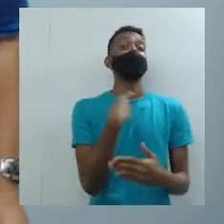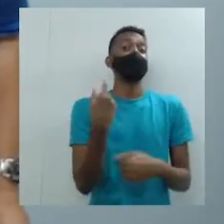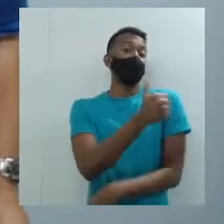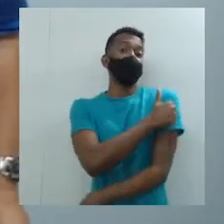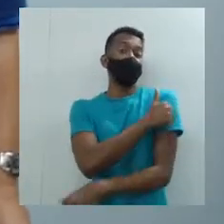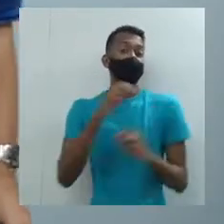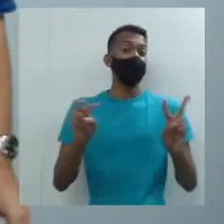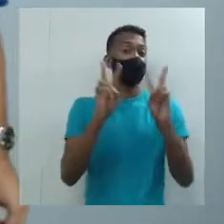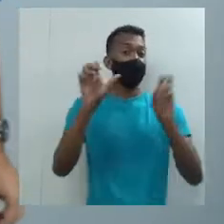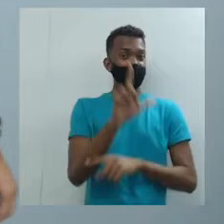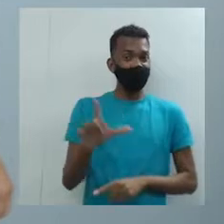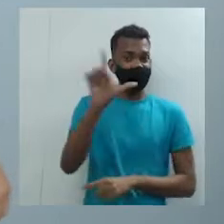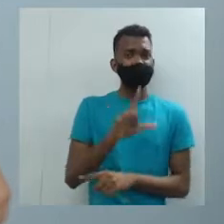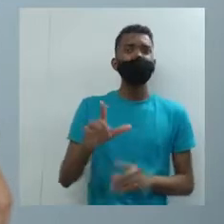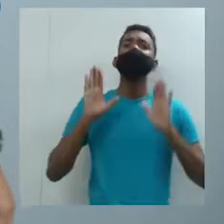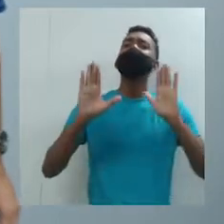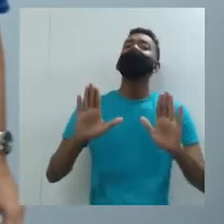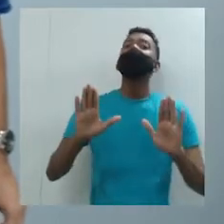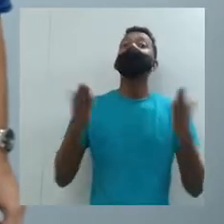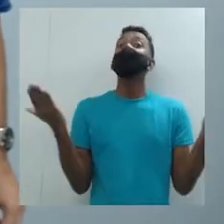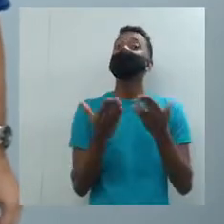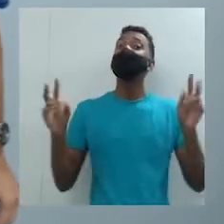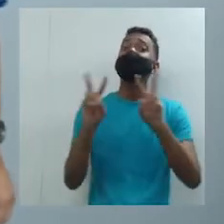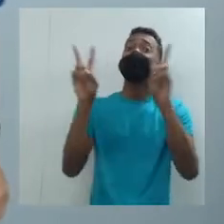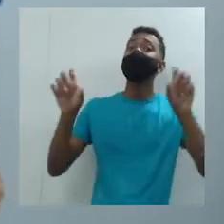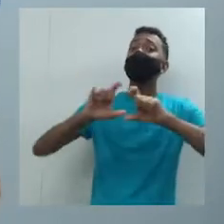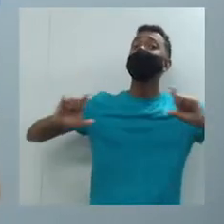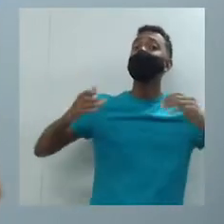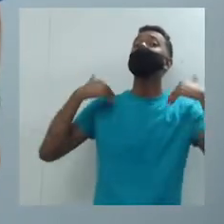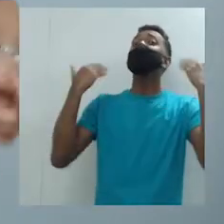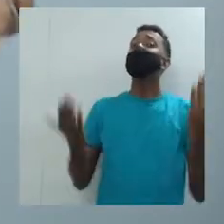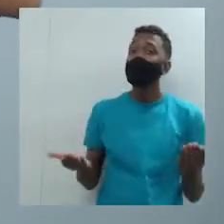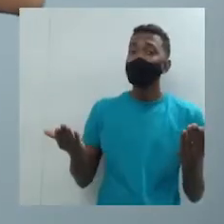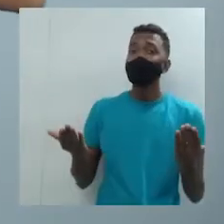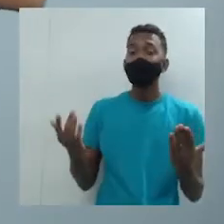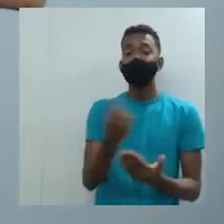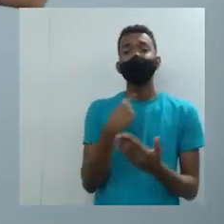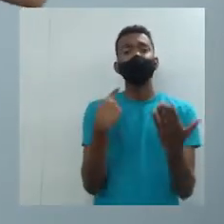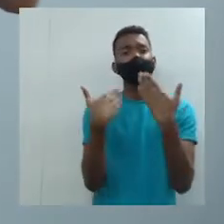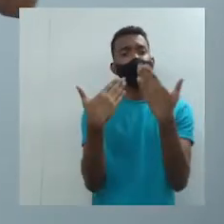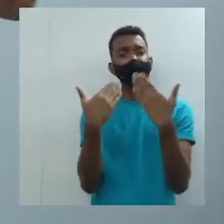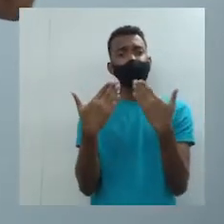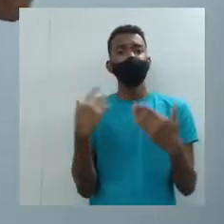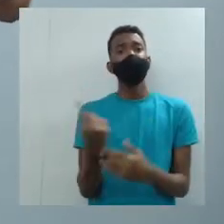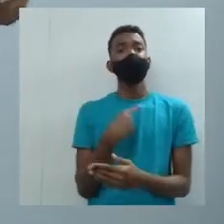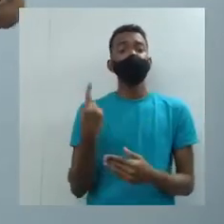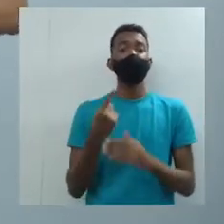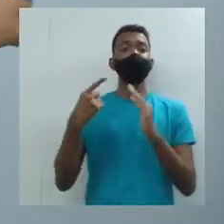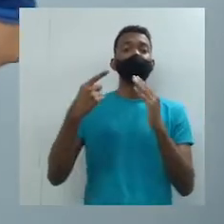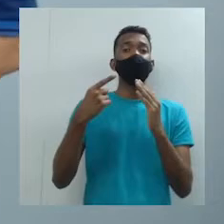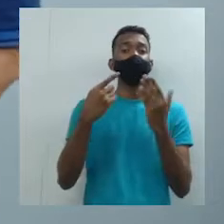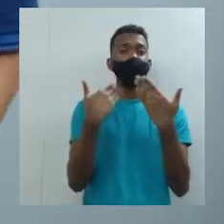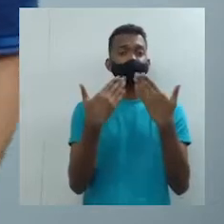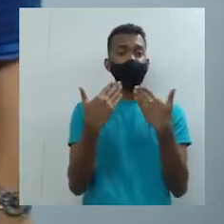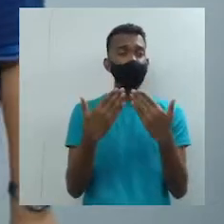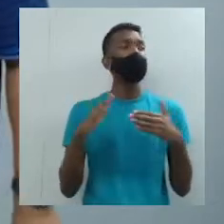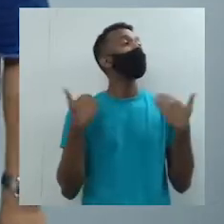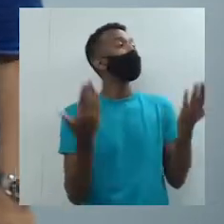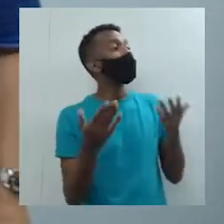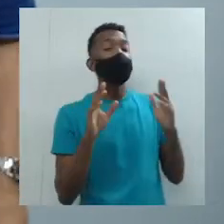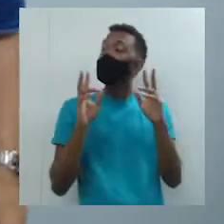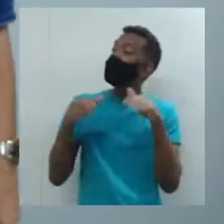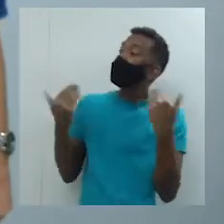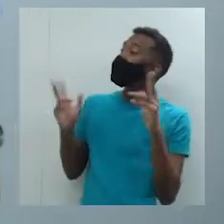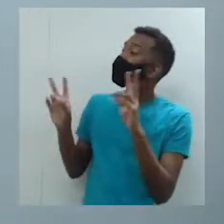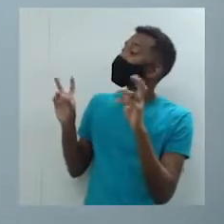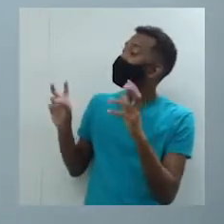sobre literatura. Mas qual será o tema da aula de hoje, da nossa conversa, do nosso bate-papo? Professor, qual o tema?